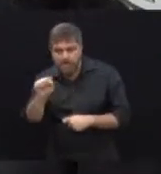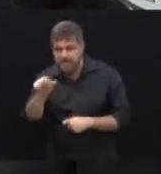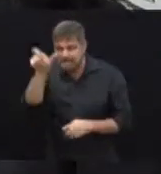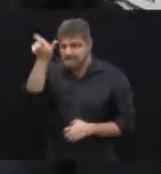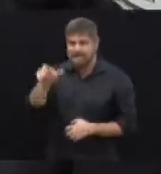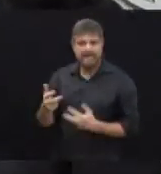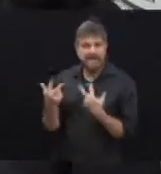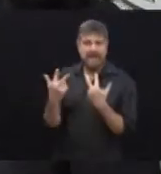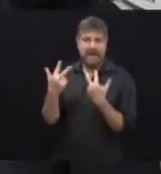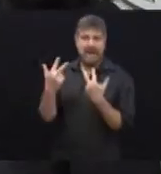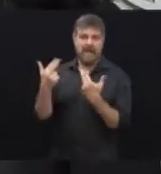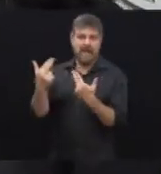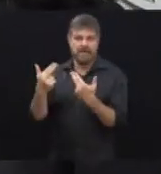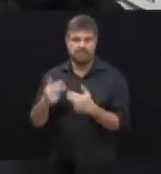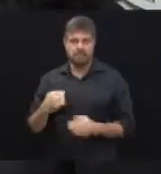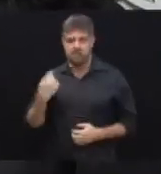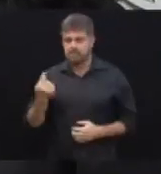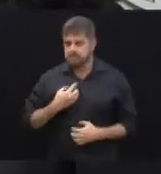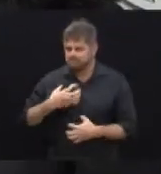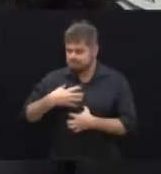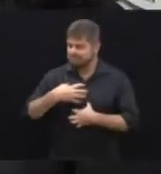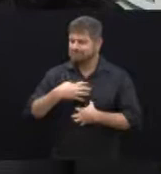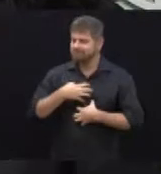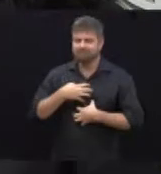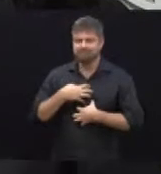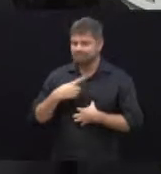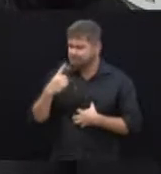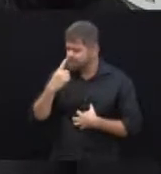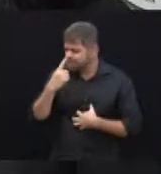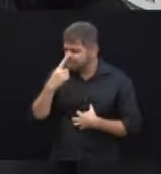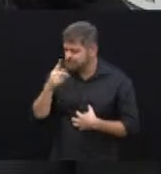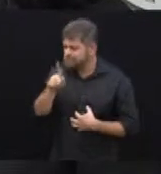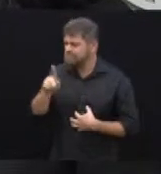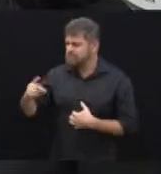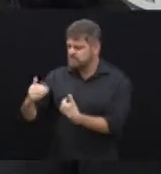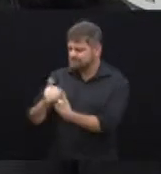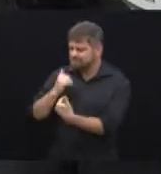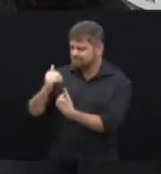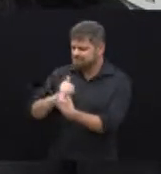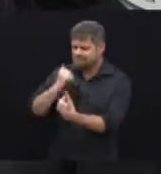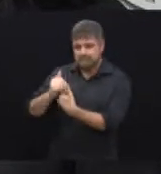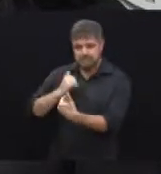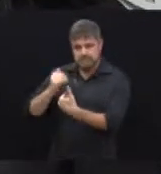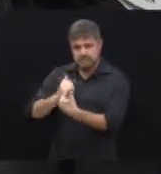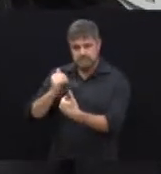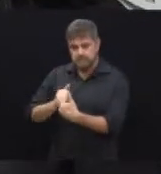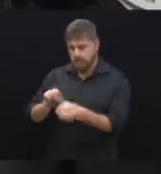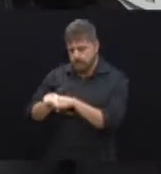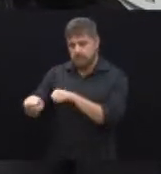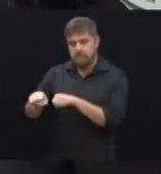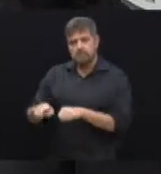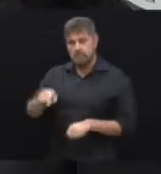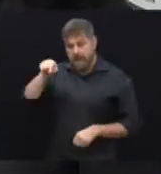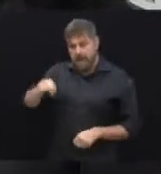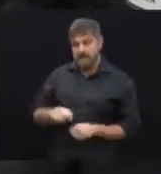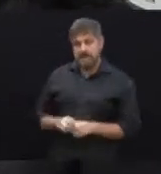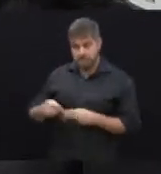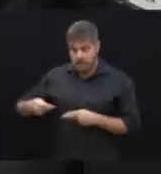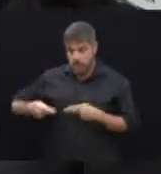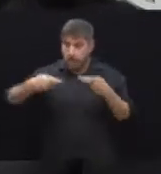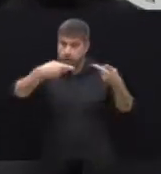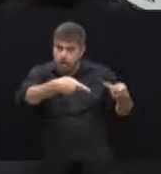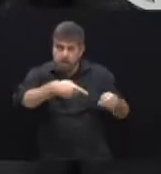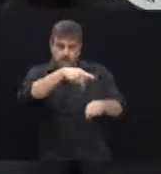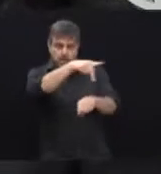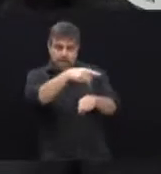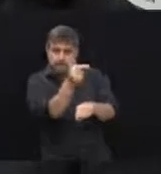uma tradução perfeita desse tipo de espírito dentro da medicina. E para mim foi muito importante ter tido minha formação com ele, e ele mesmo que me